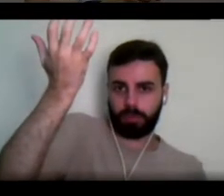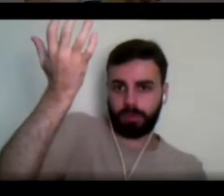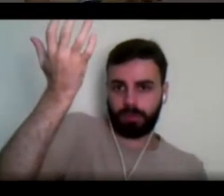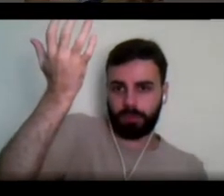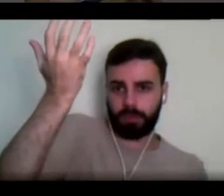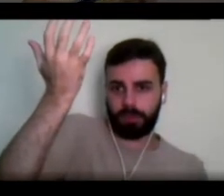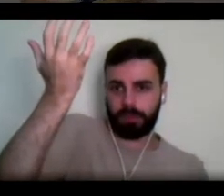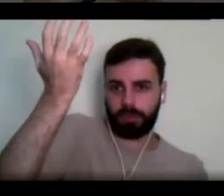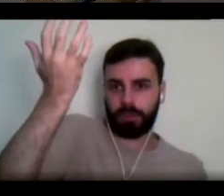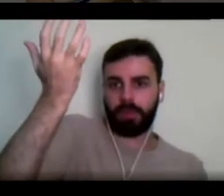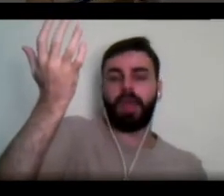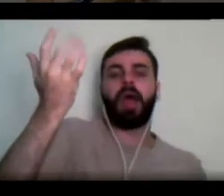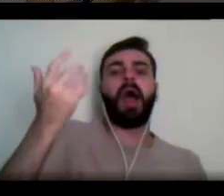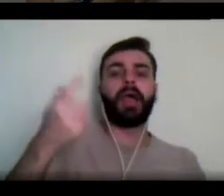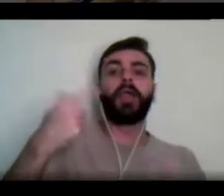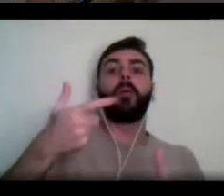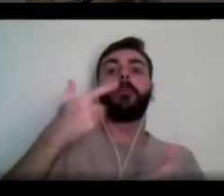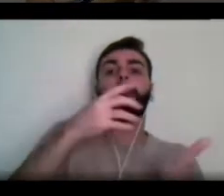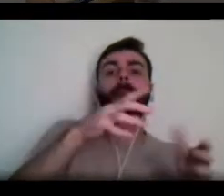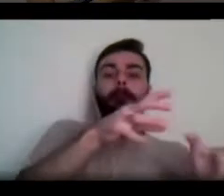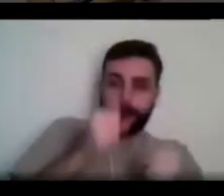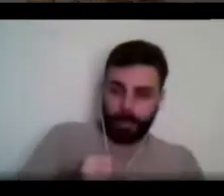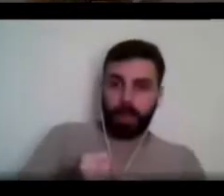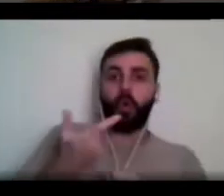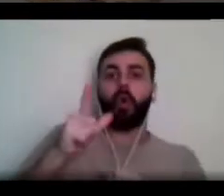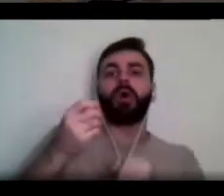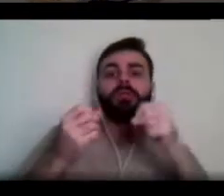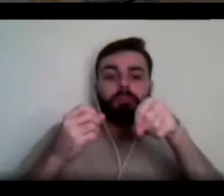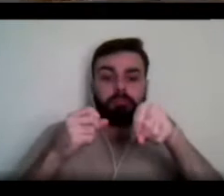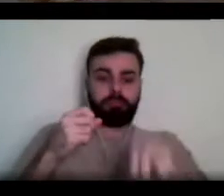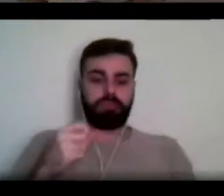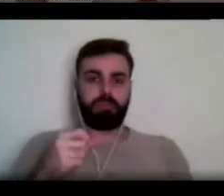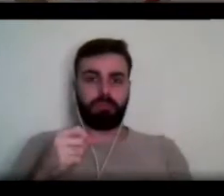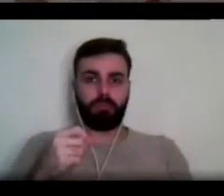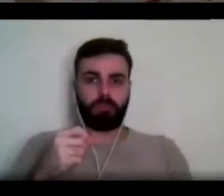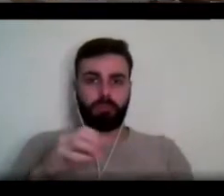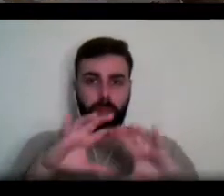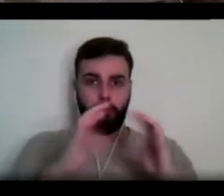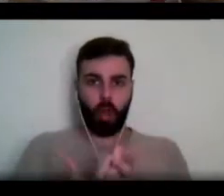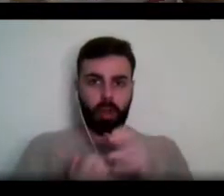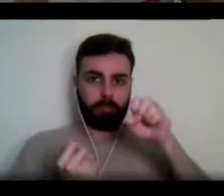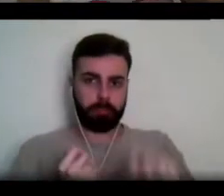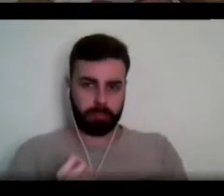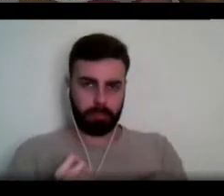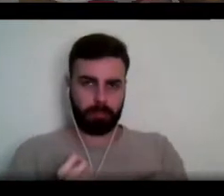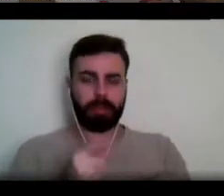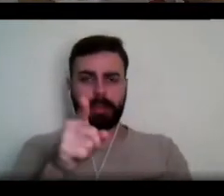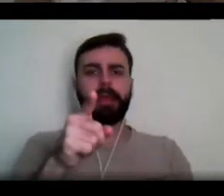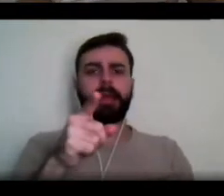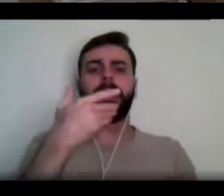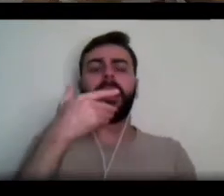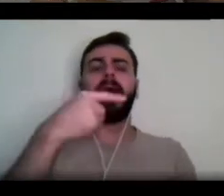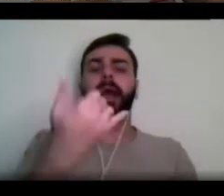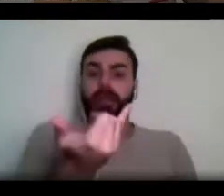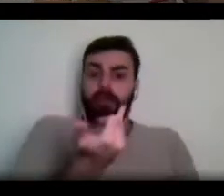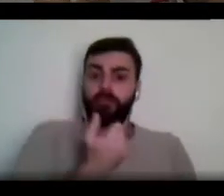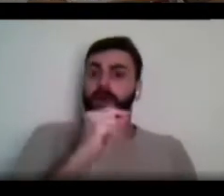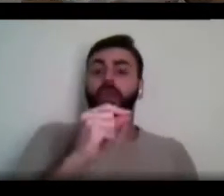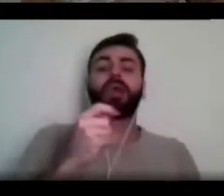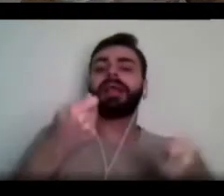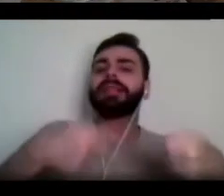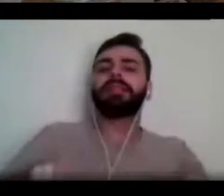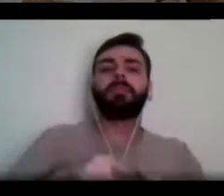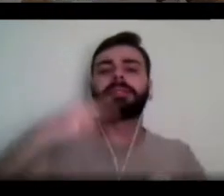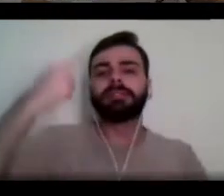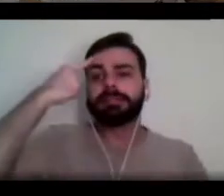cima, eu vou soltar uma e ela vai cair. E ele pede para desprezar a resistência do ar.